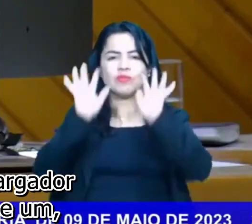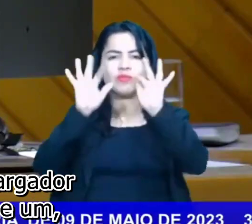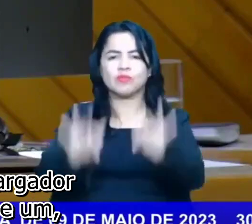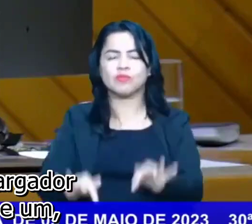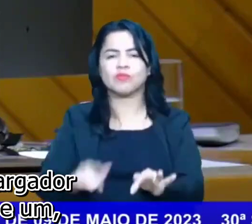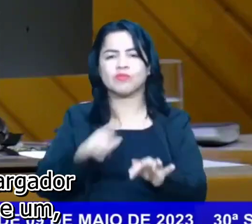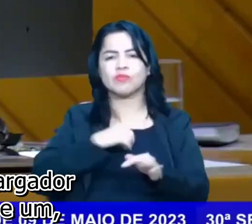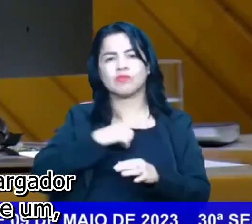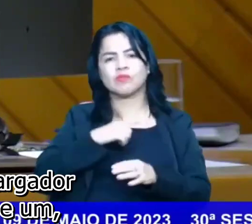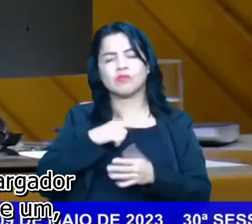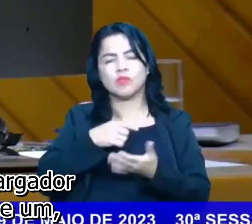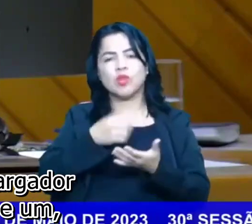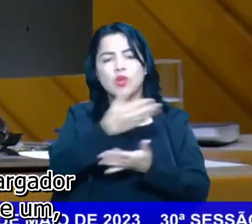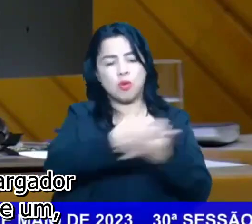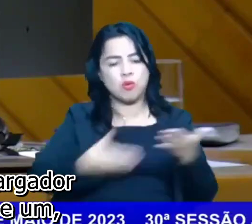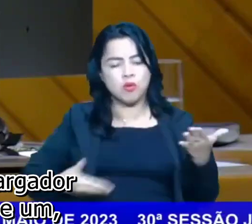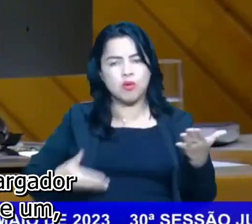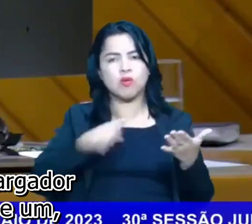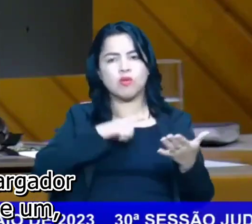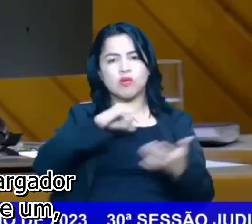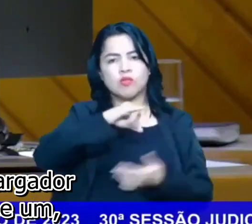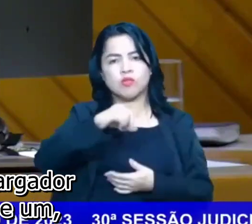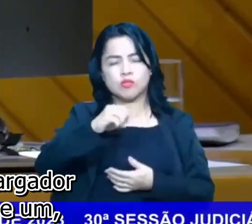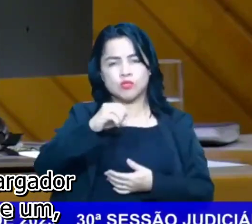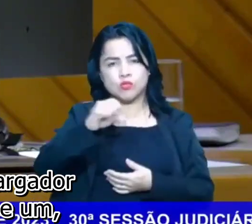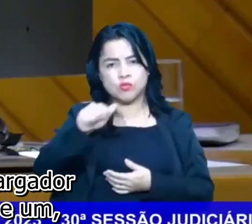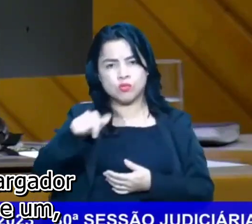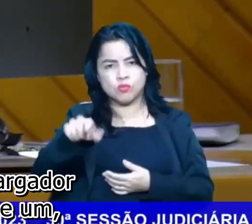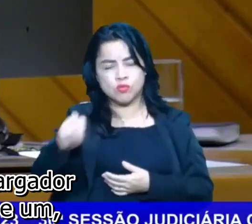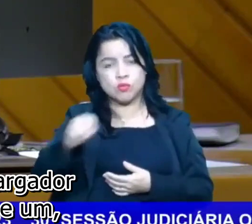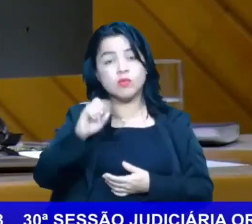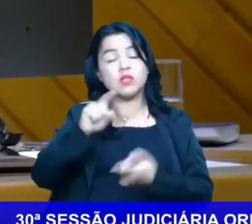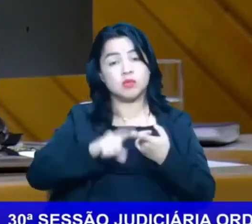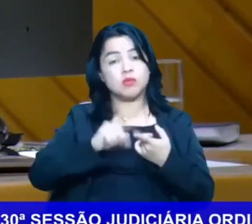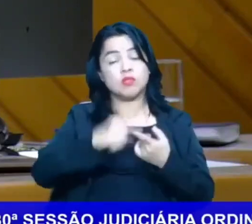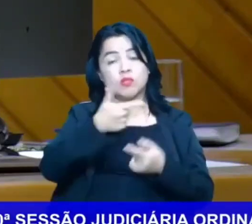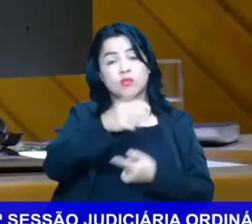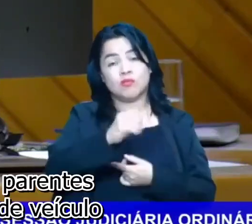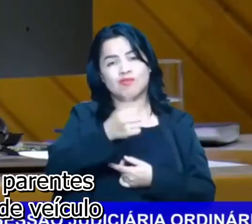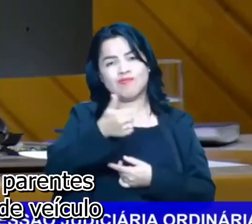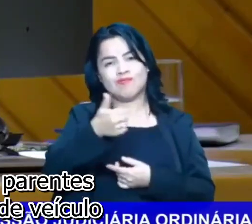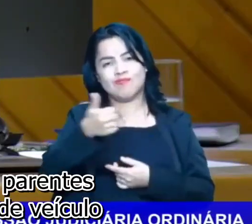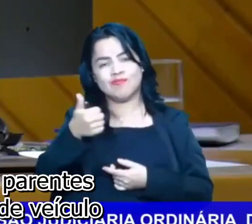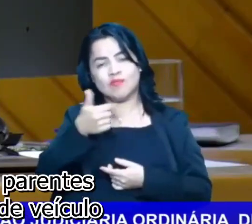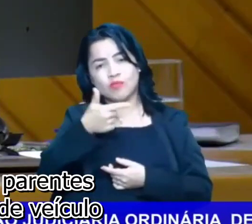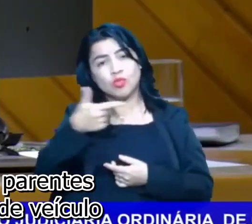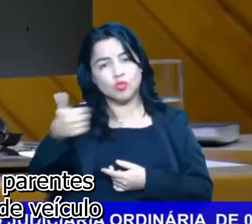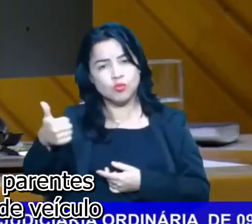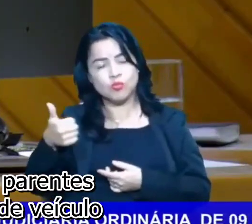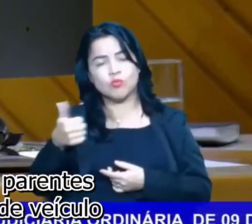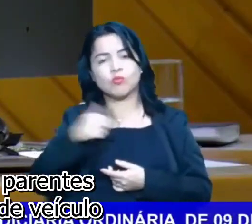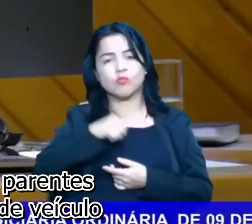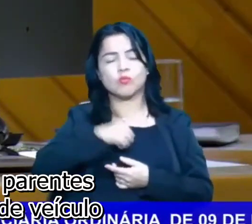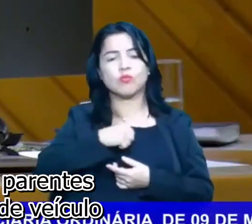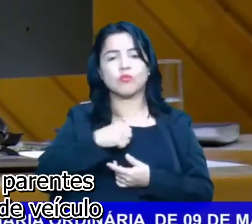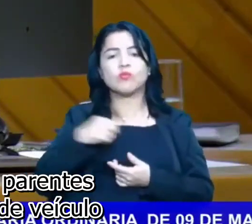a emenda de relatoria do desembargador João Lages, também de 2021, que eu destaco: despesas com contratação de parente